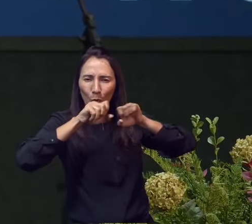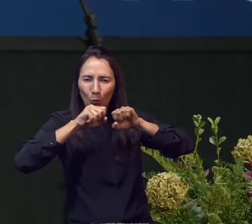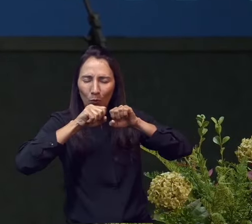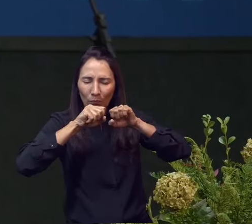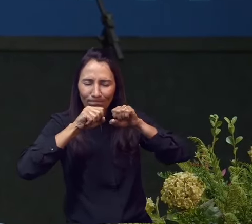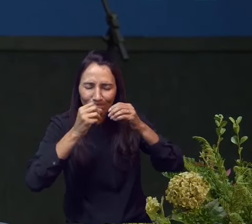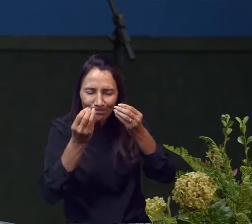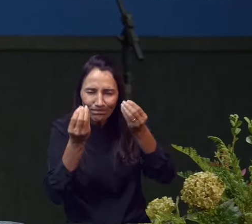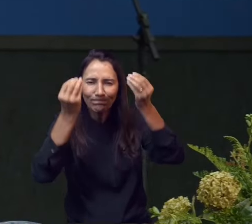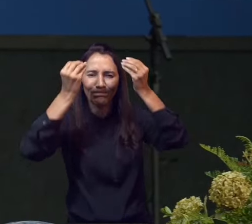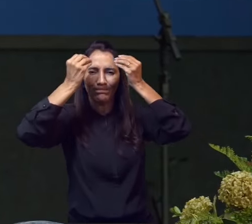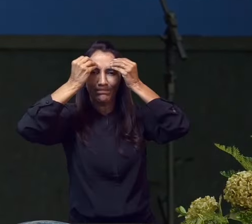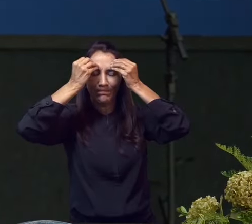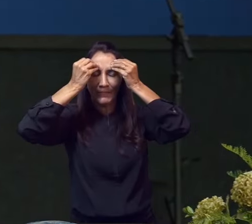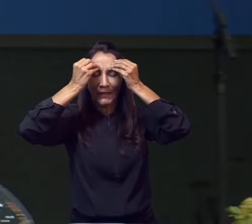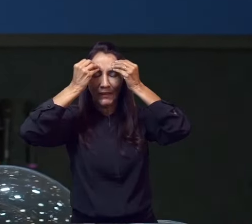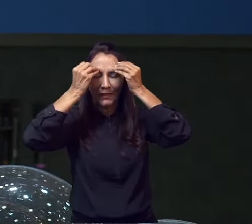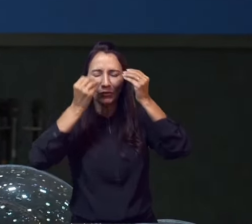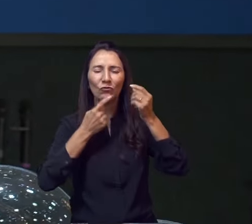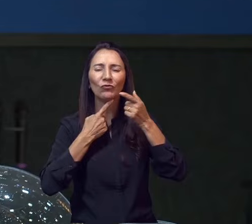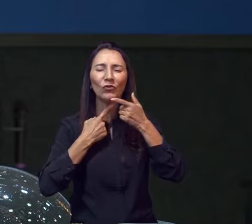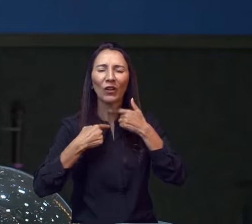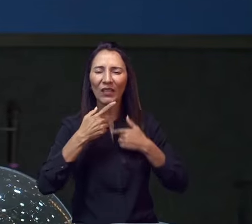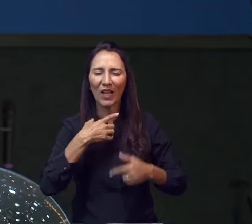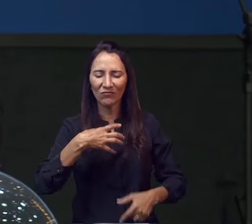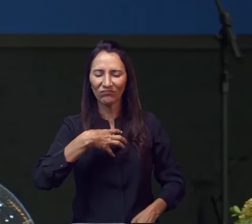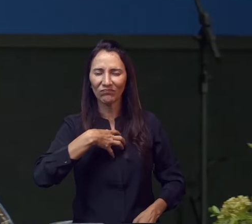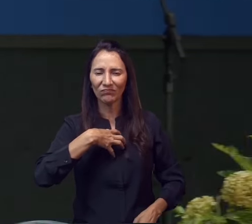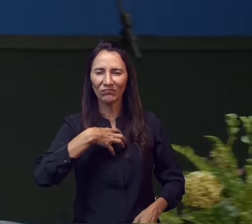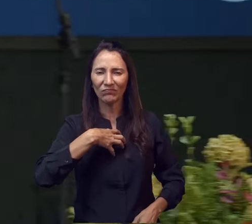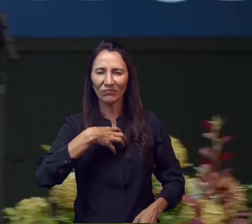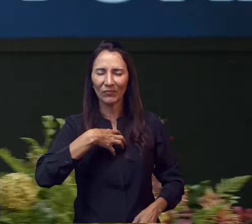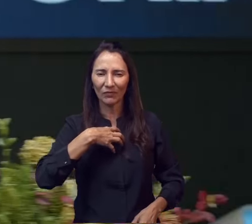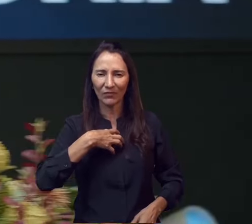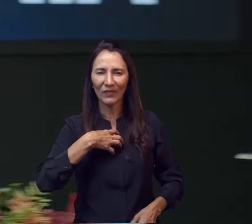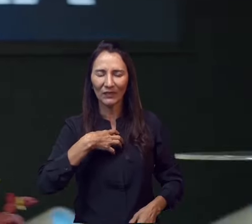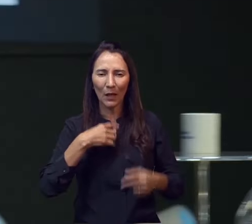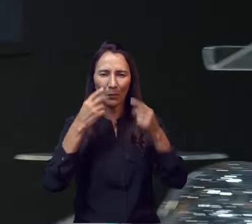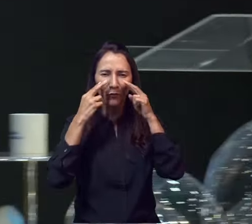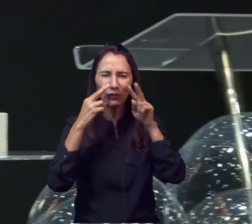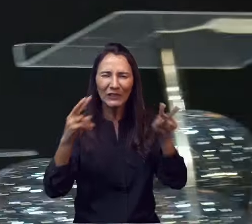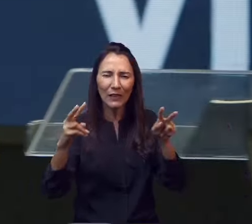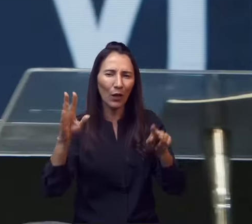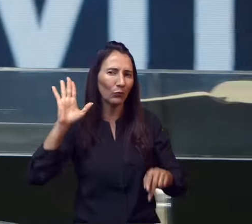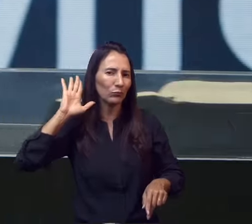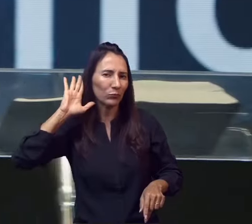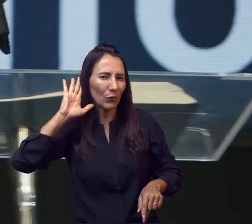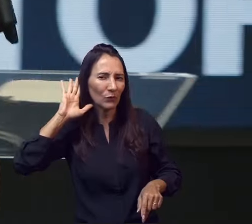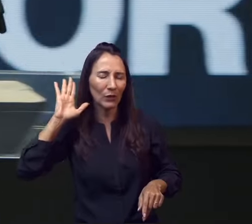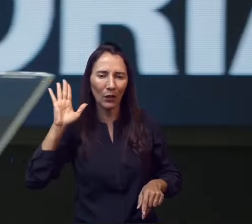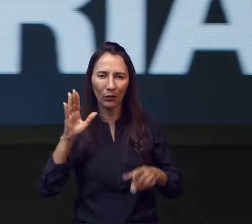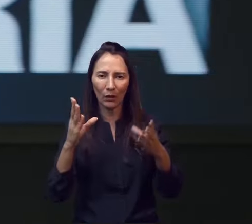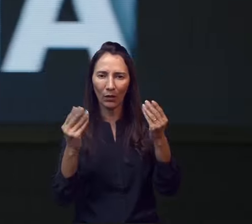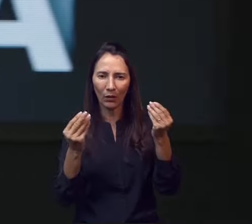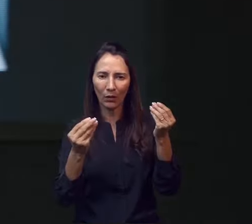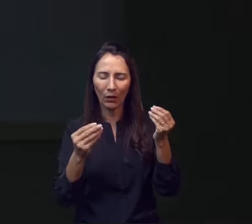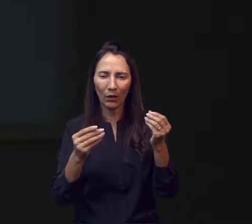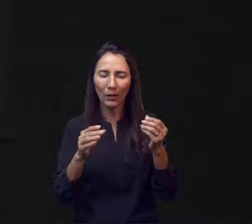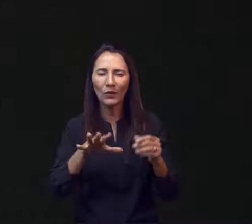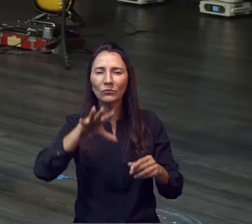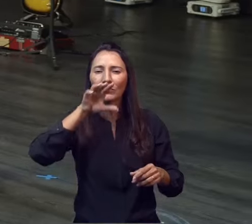na nossa mente vontade e sentimentos os sentidos do corpo visão audição Tato ou